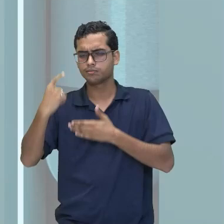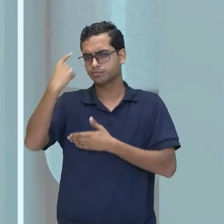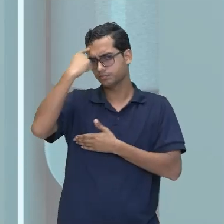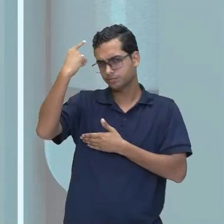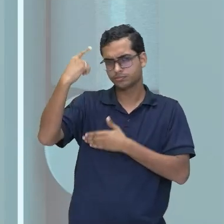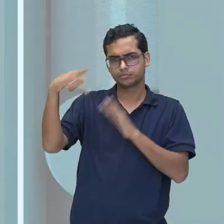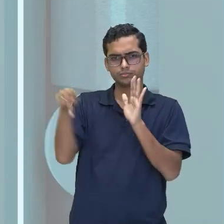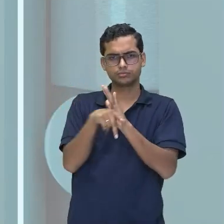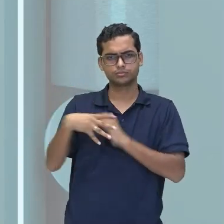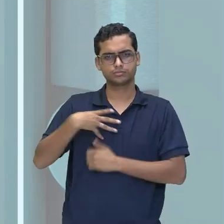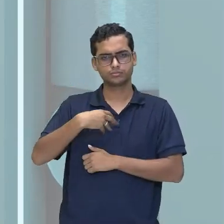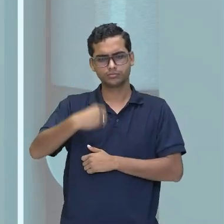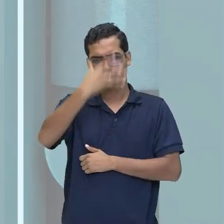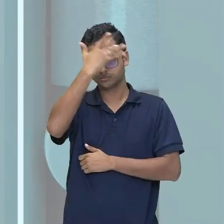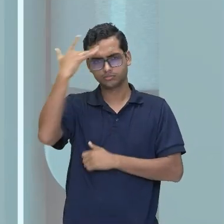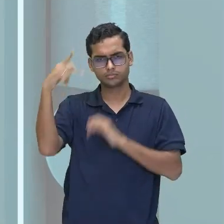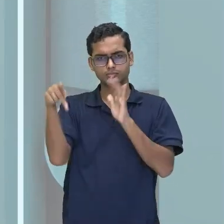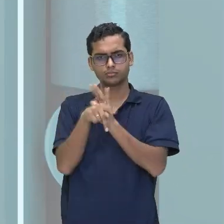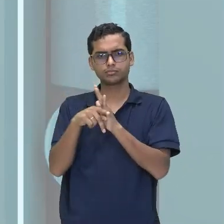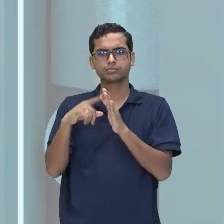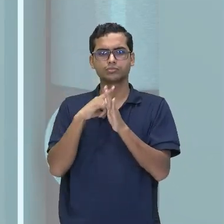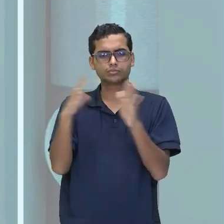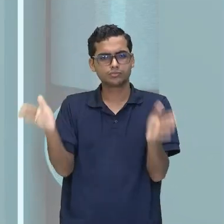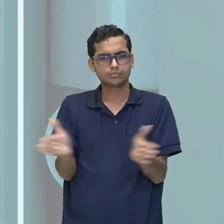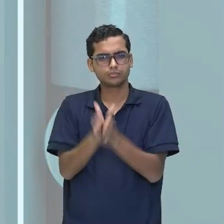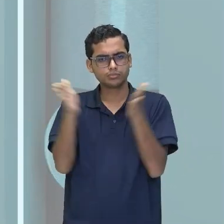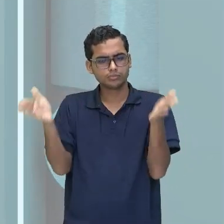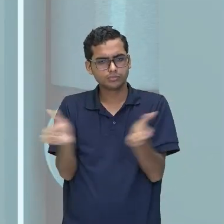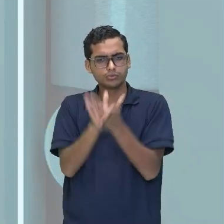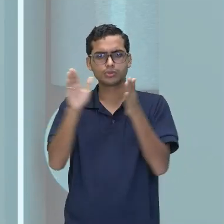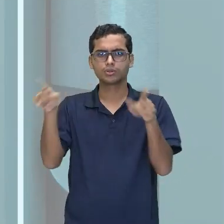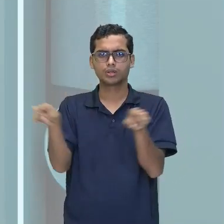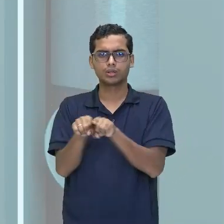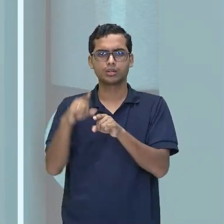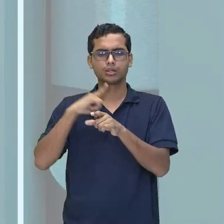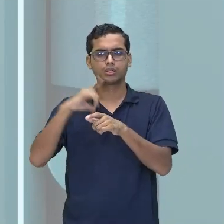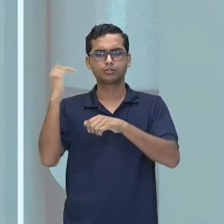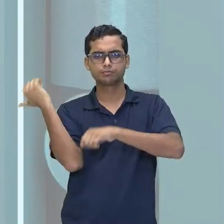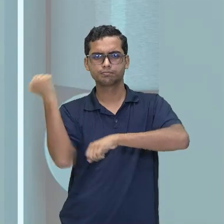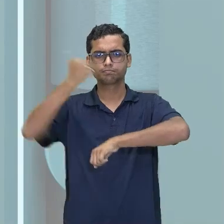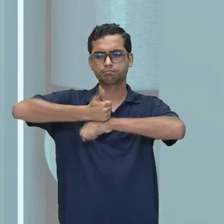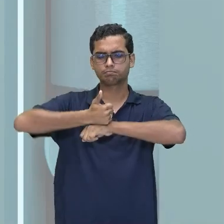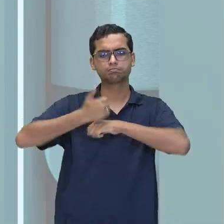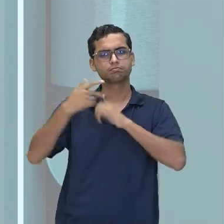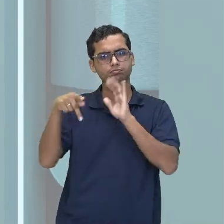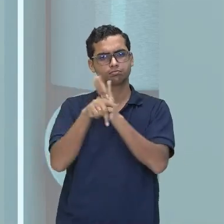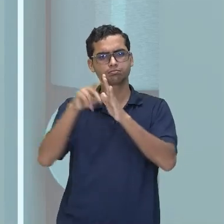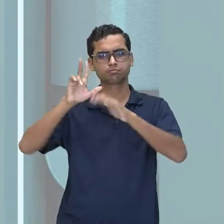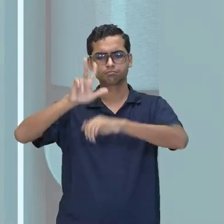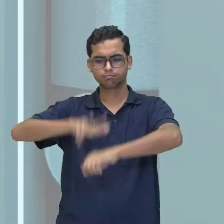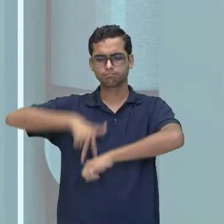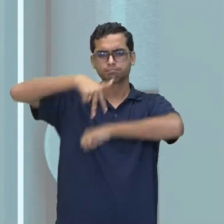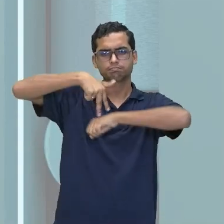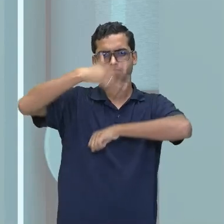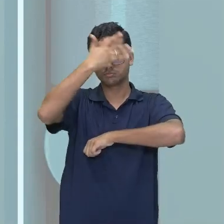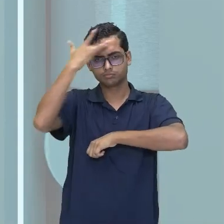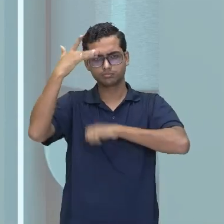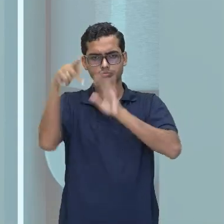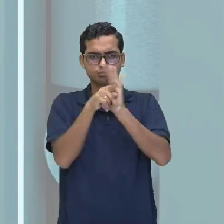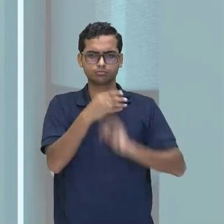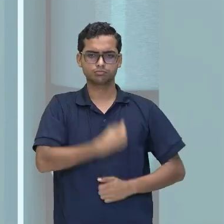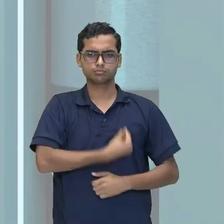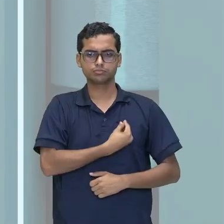eram filhos de pessoas abastadas, assumiam esses pseudônimos de pessoas do